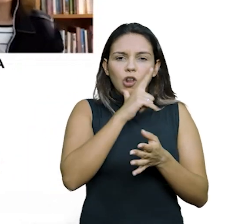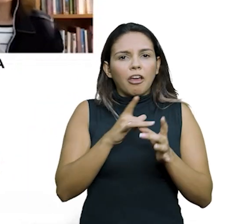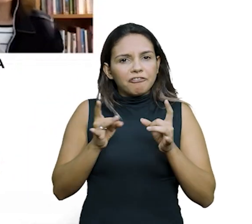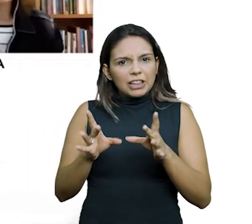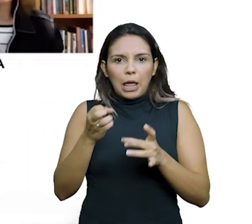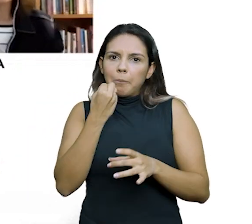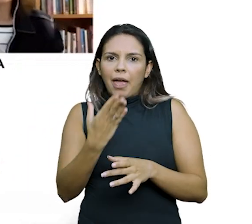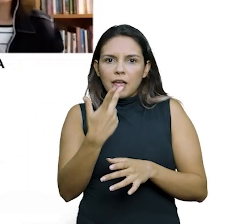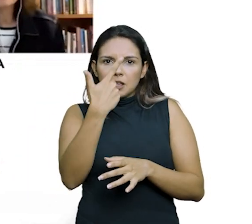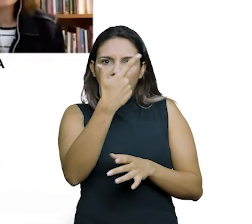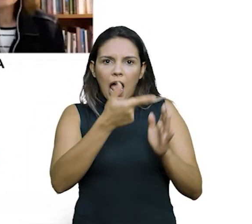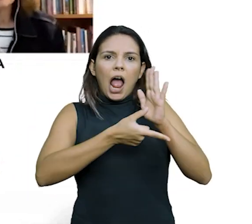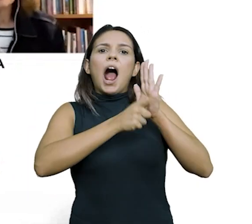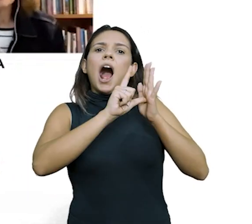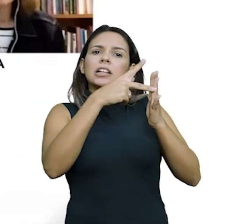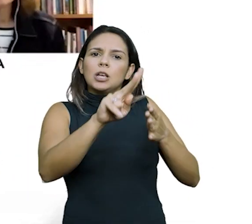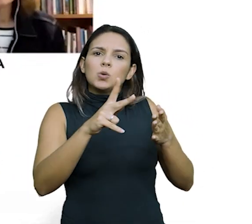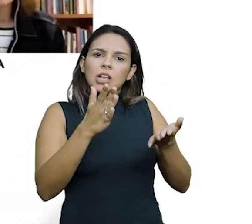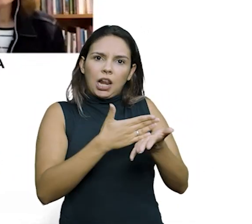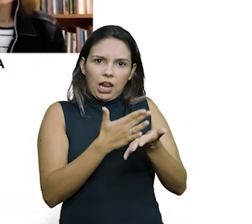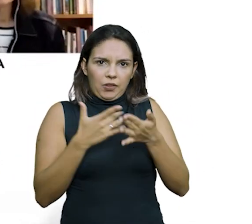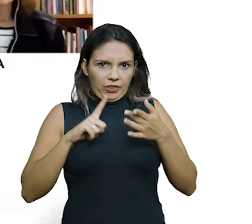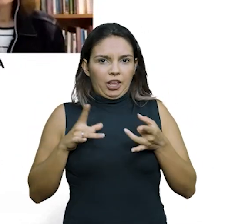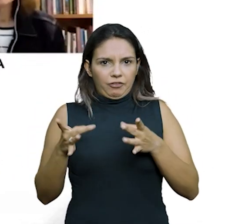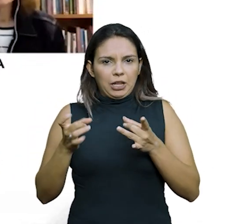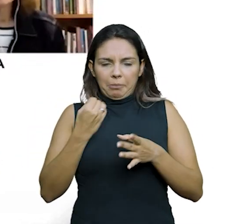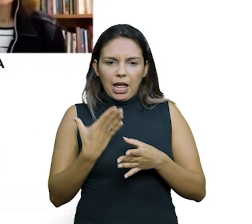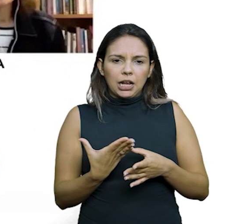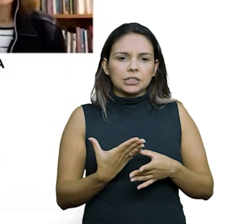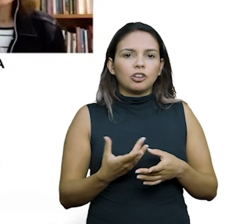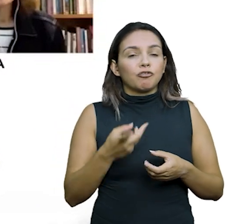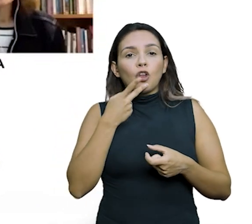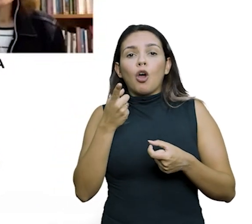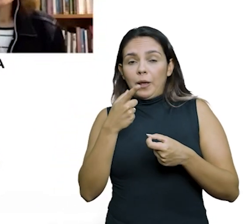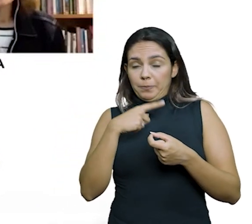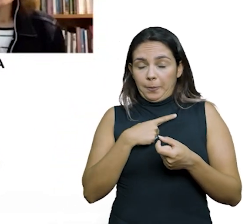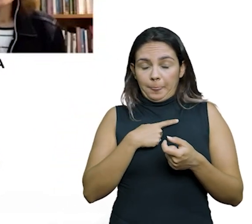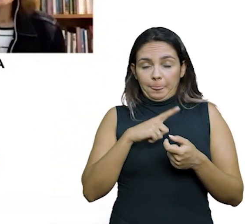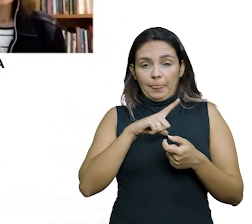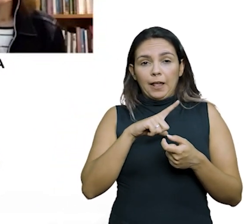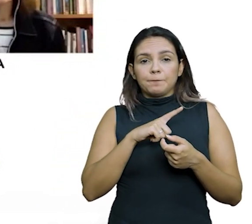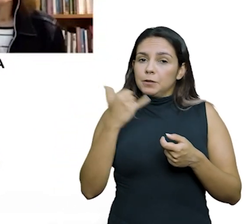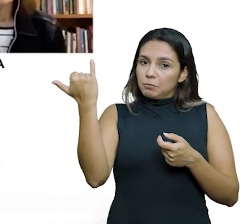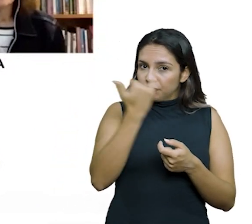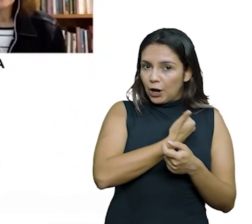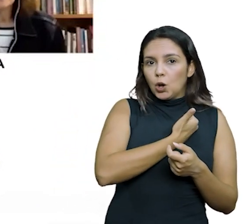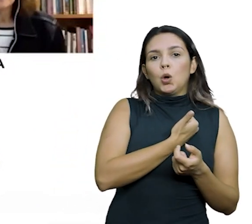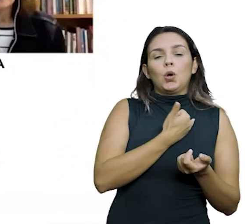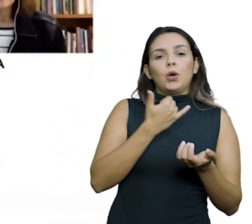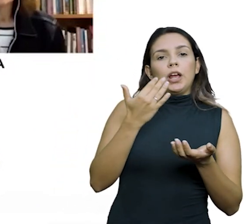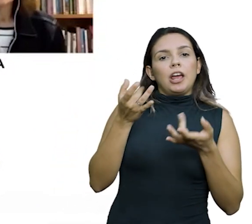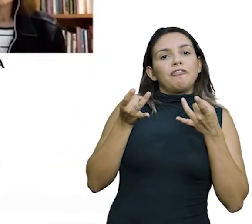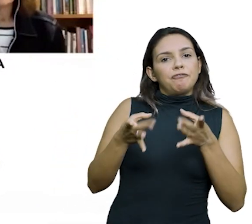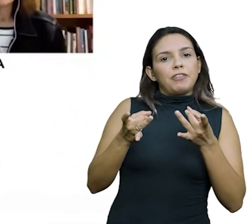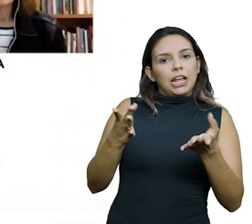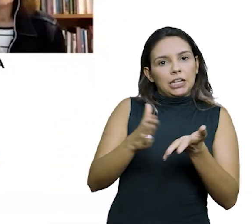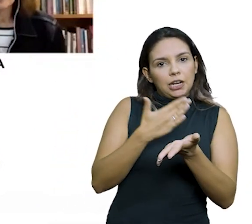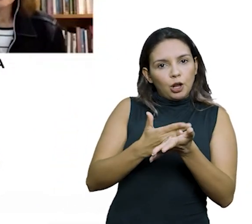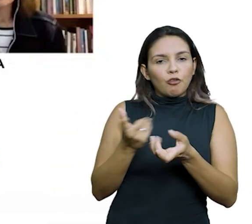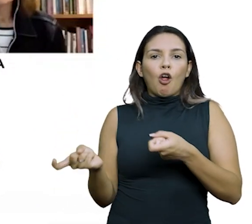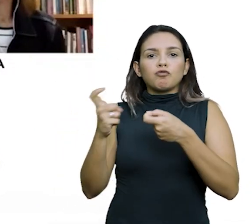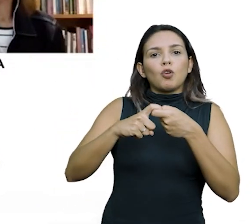né? Que cresceu, voltou 31%, né? Voltou a produção, a venda de livros virtuais. A venda?